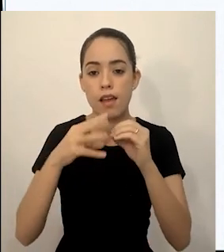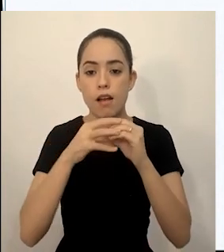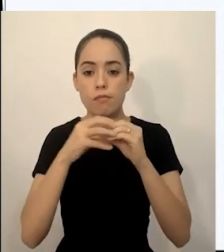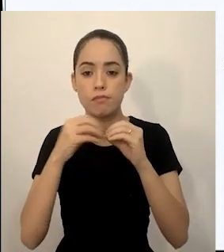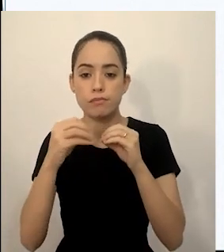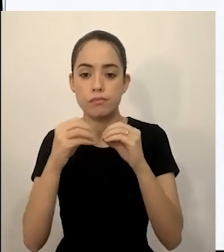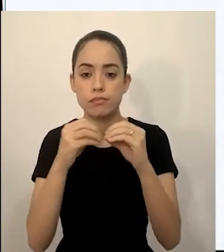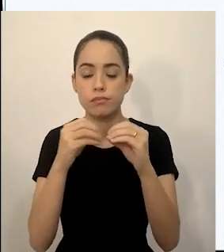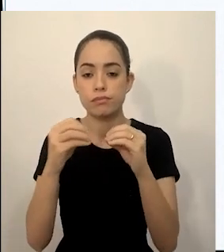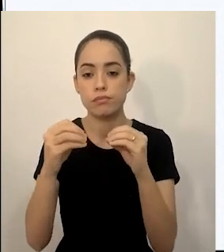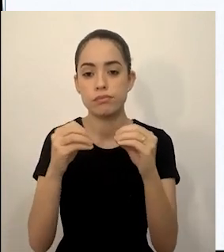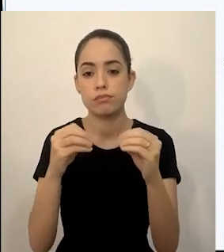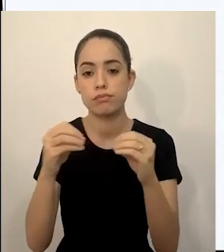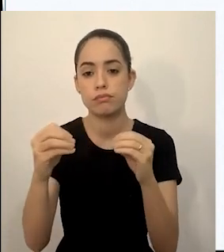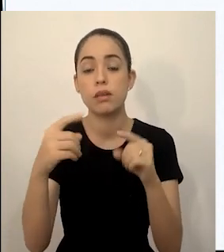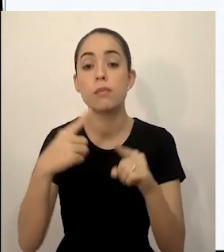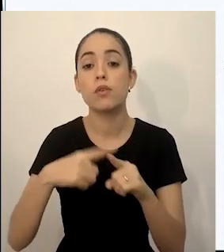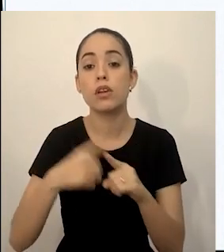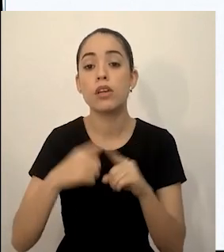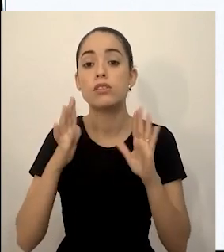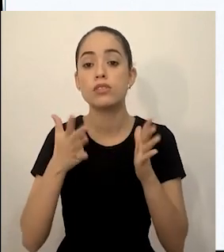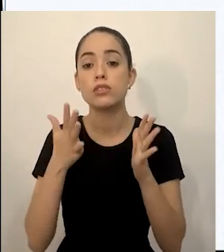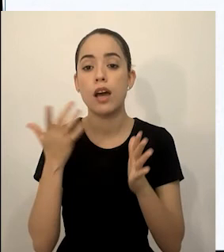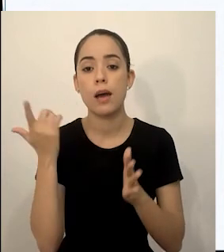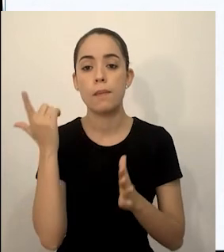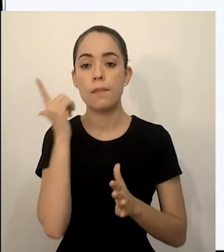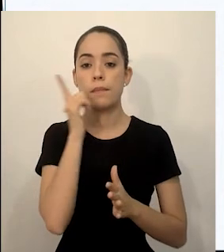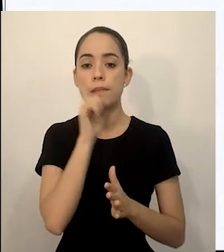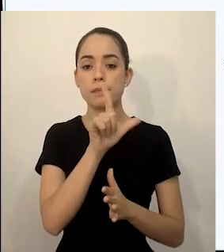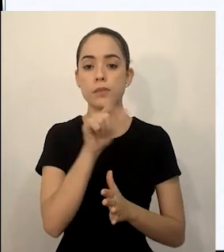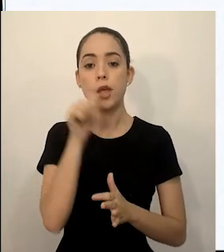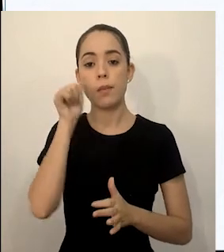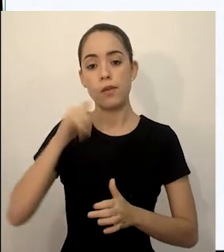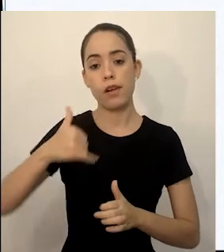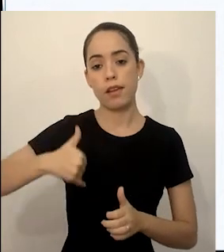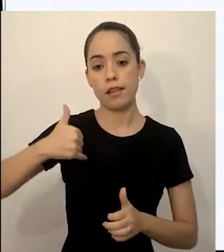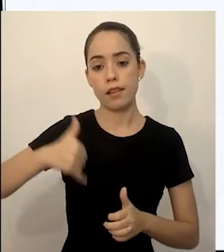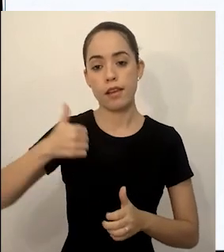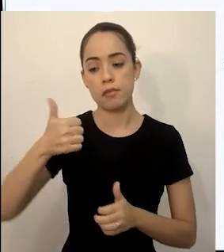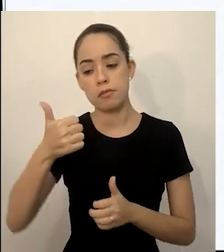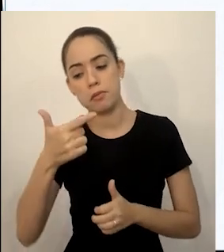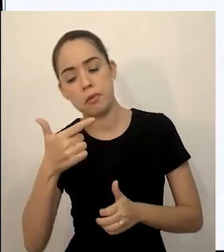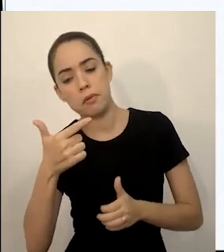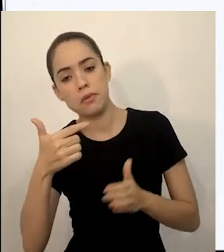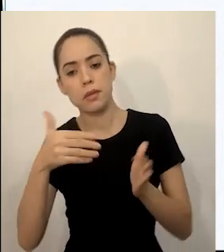de meiose, agora, pois atingiu a puberdade.